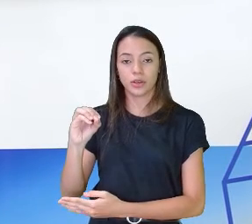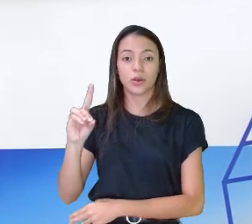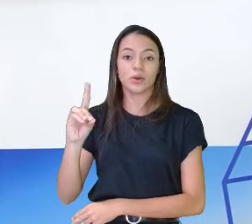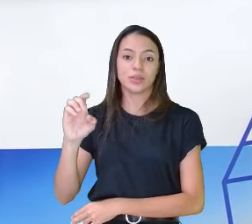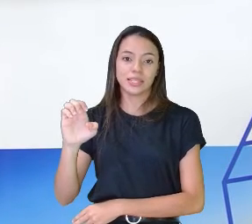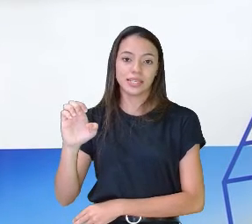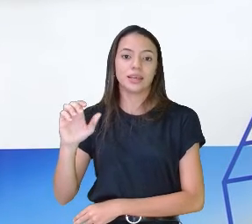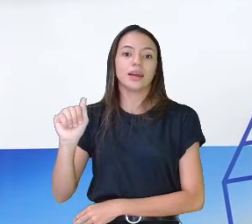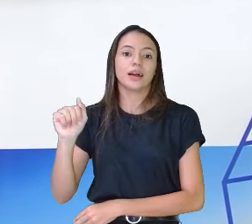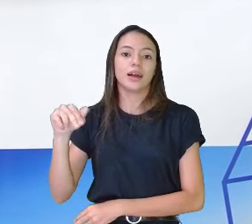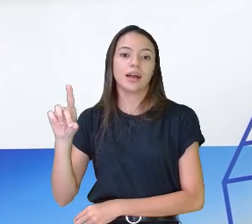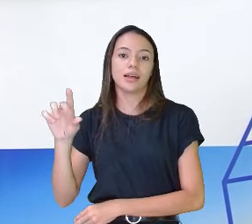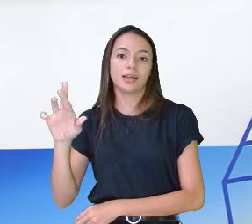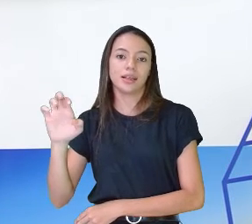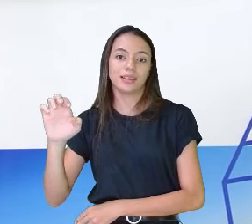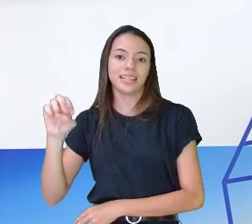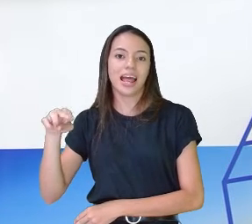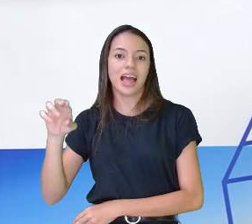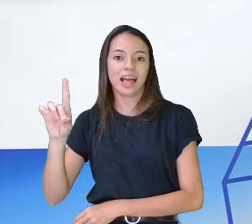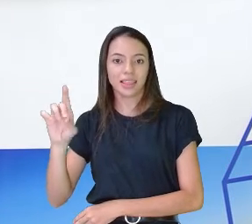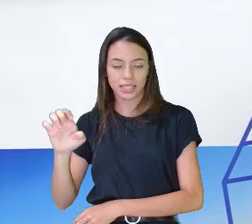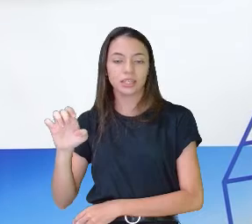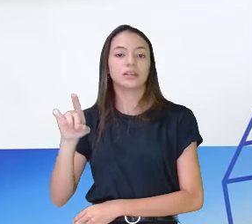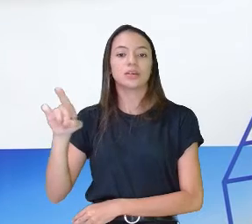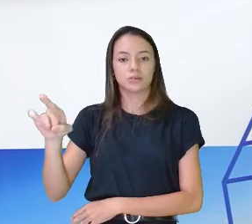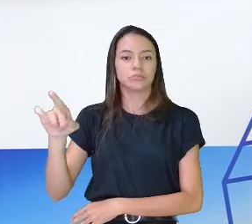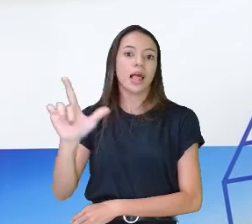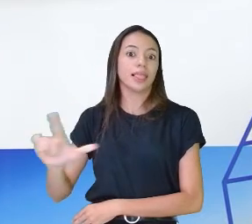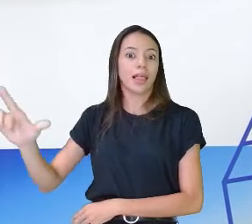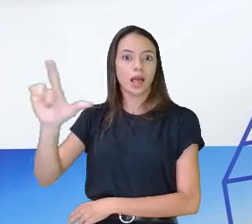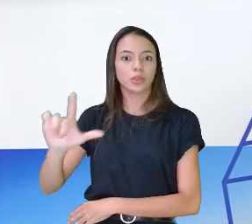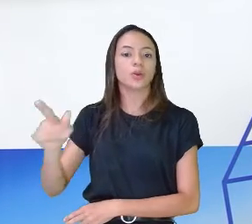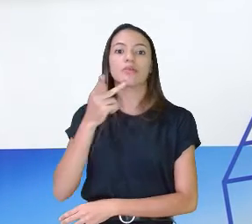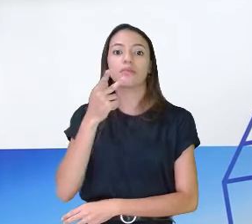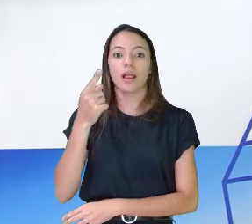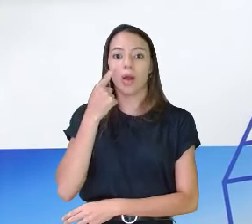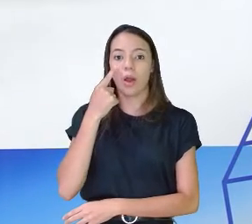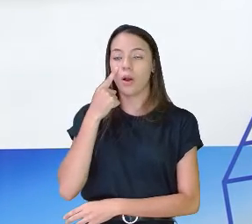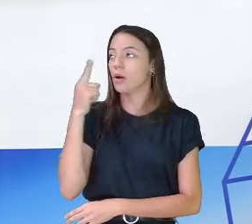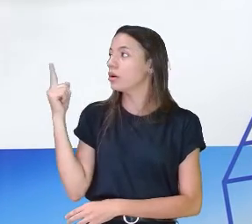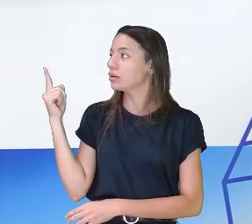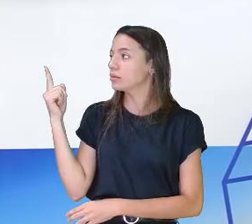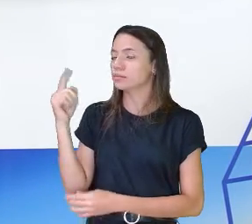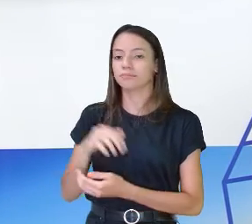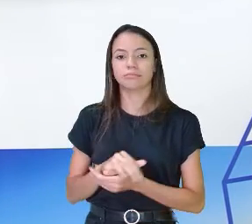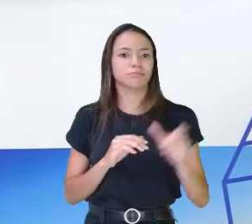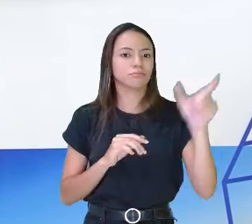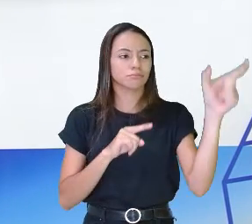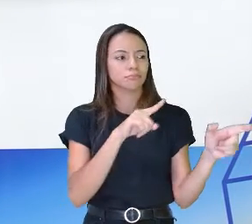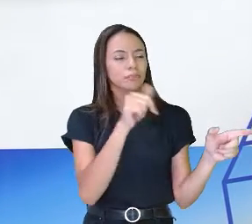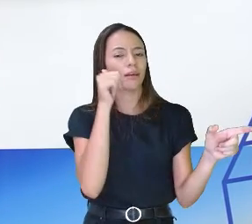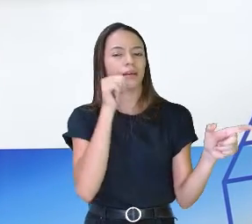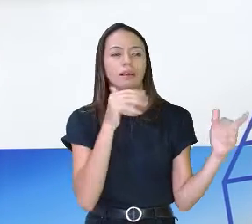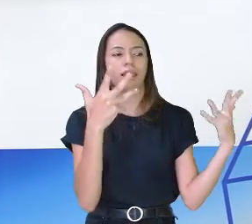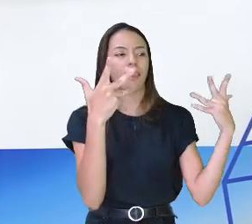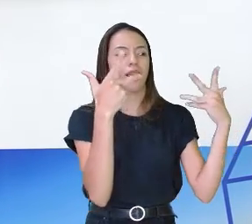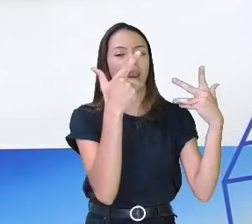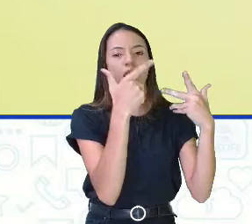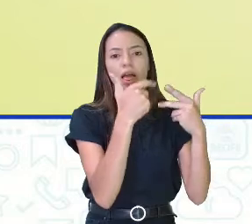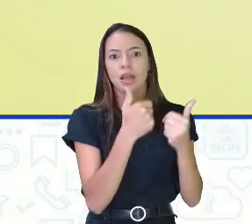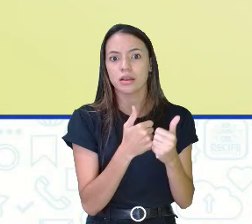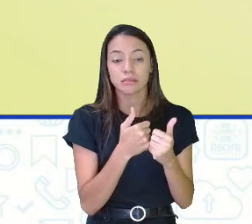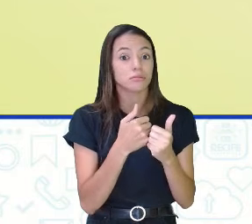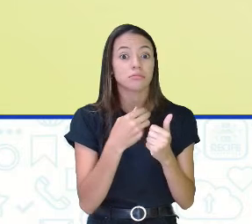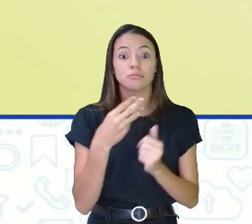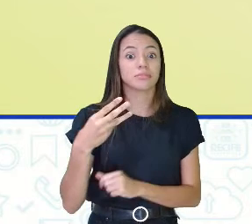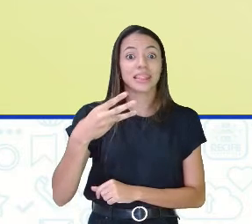da nossa literatura, traz nesses versinhos, ó. Moça linda, bem tratada, 3 séculos